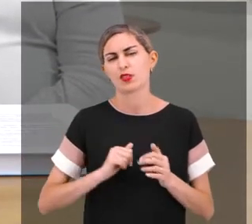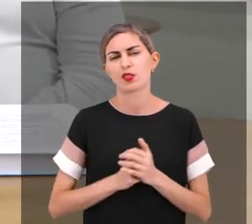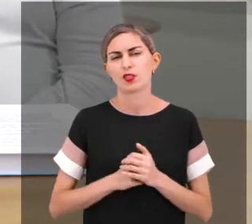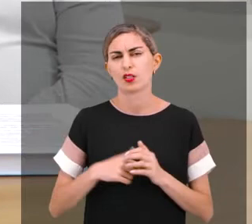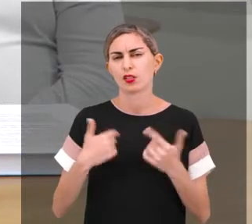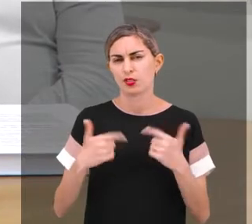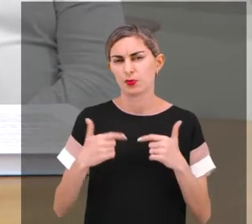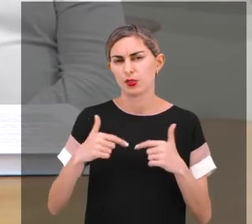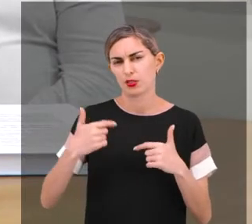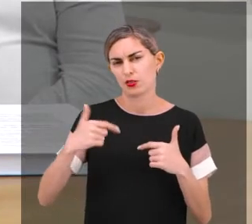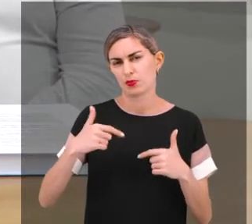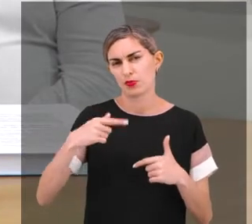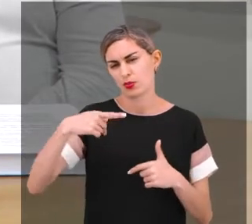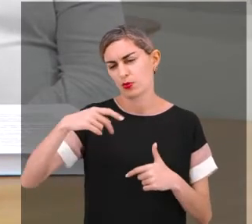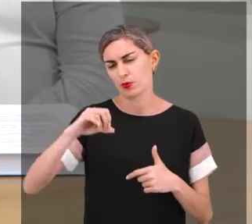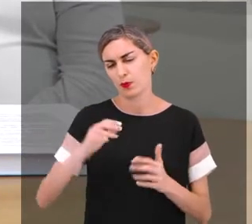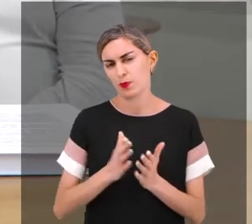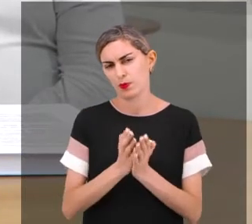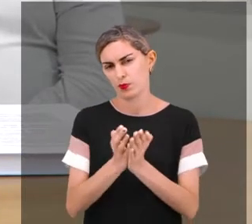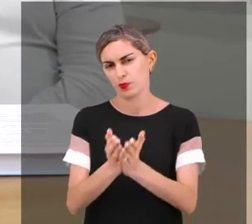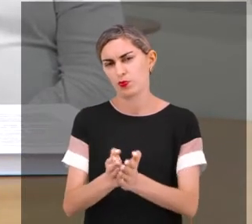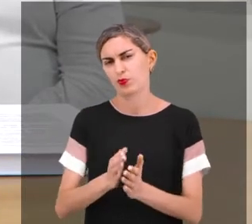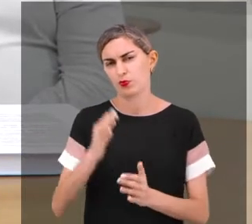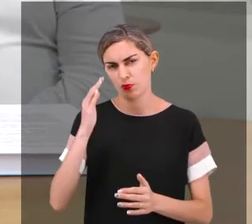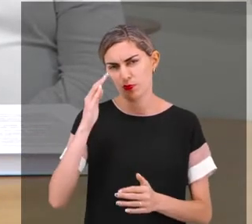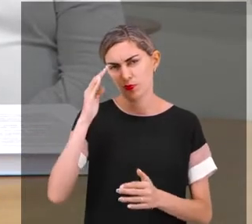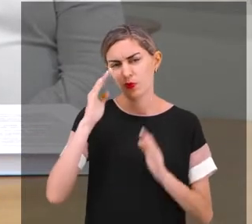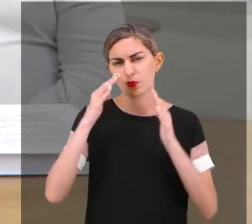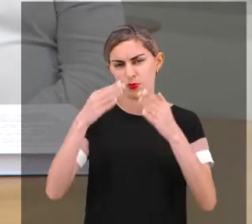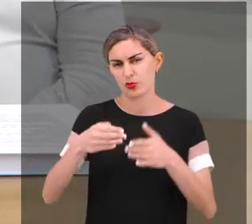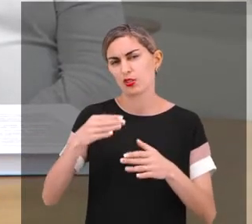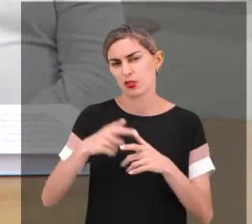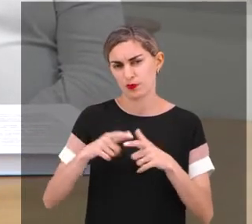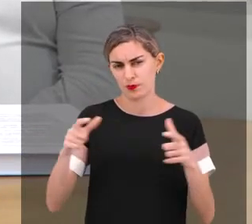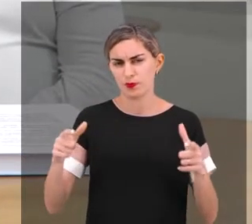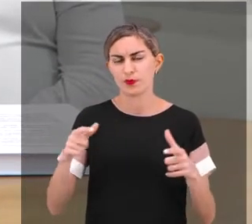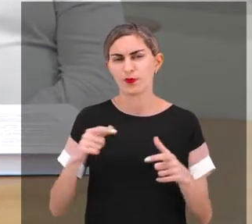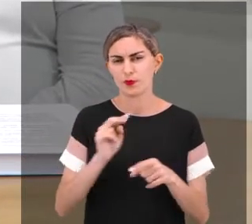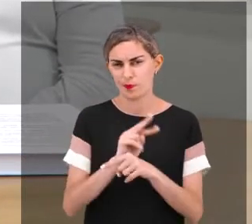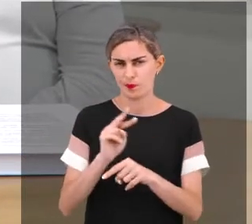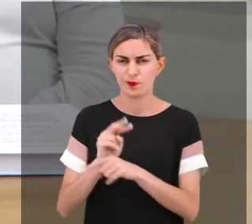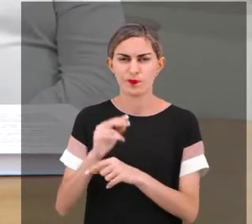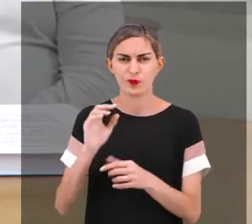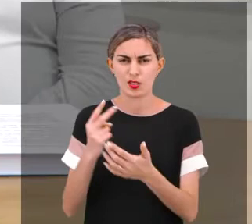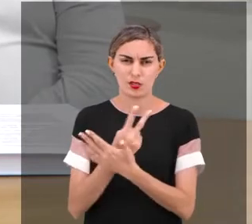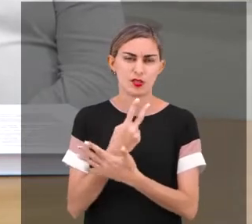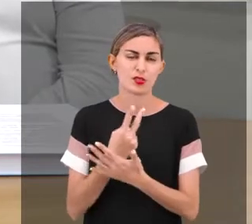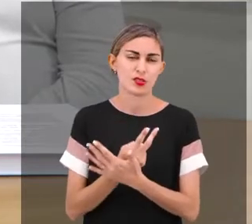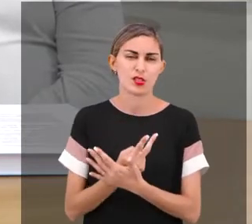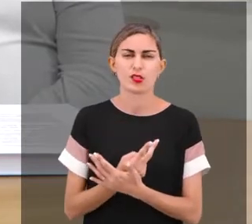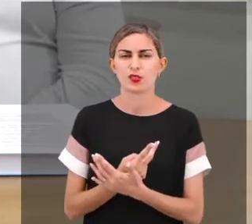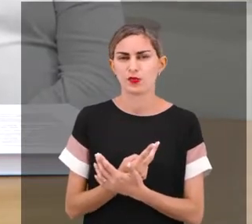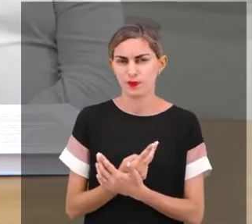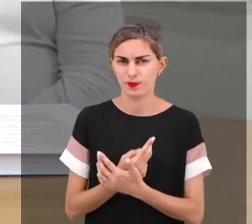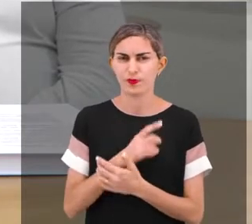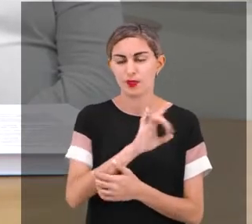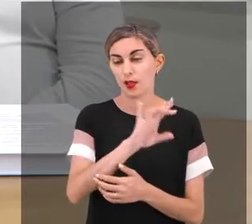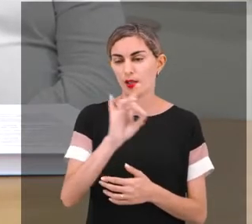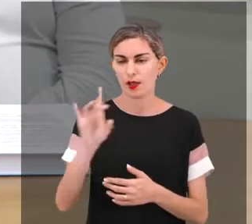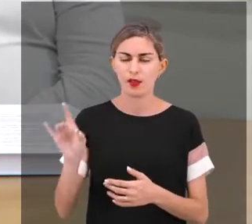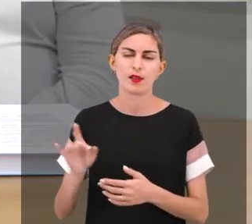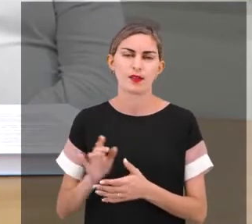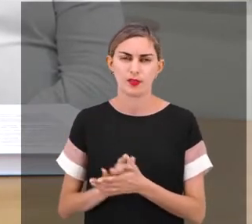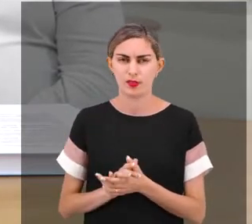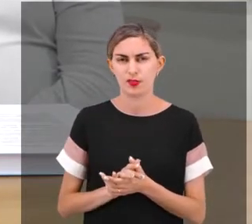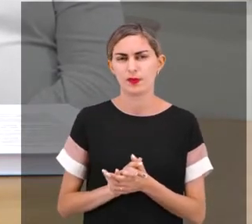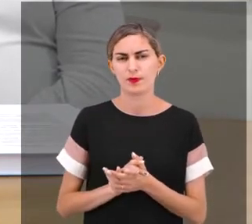e a CIPA para o trabalho portuário. E que o objetivo maior da CIPA é a prevenção de acidentes e doenças no ambiente de trabalho. E né, em cada instituição,